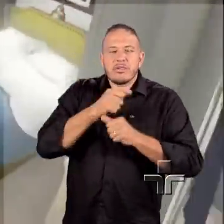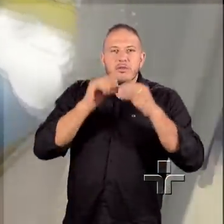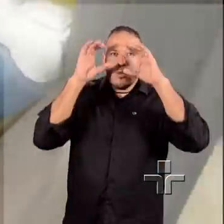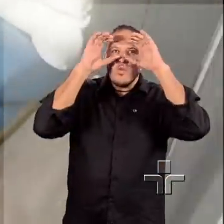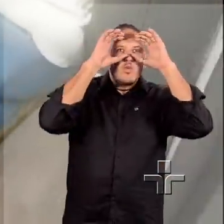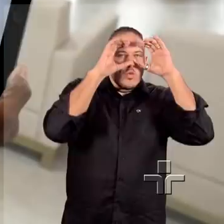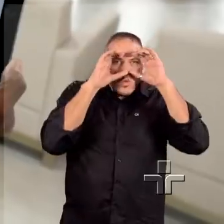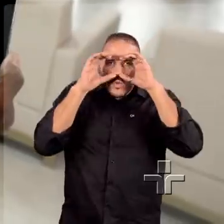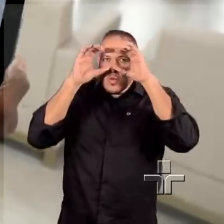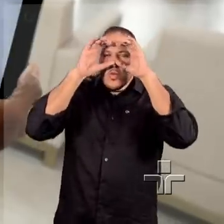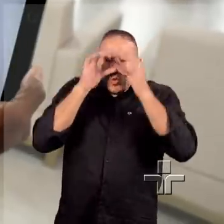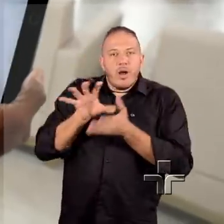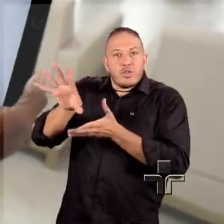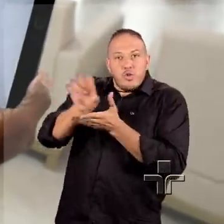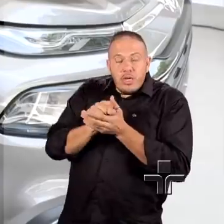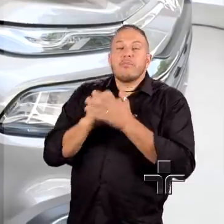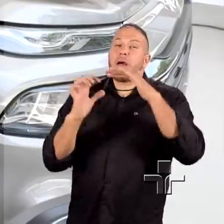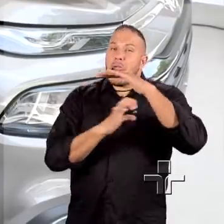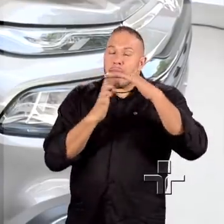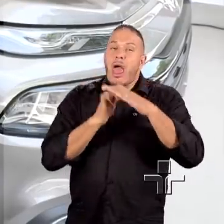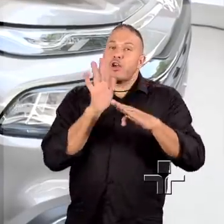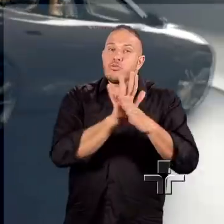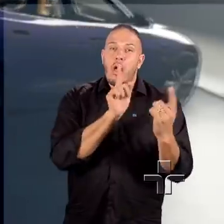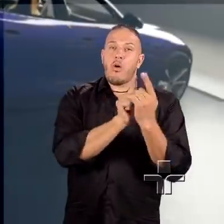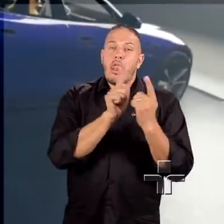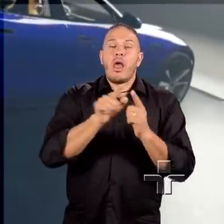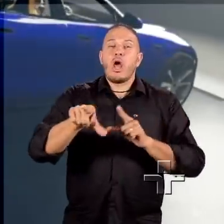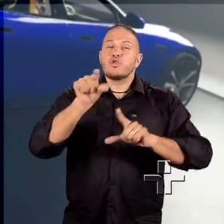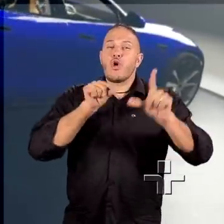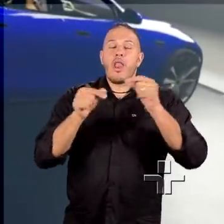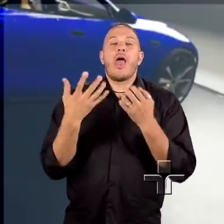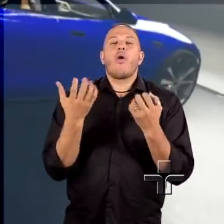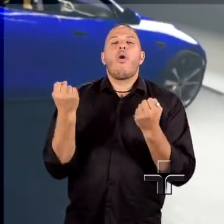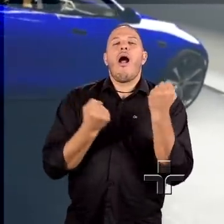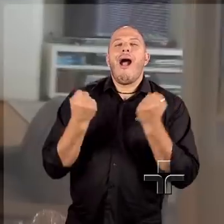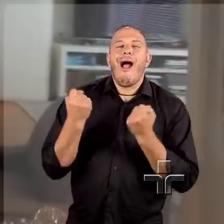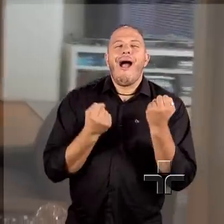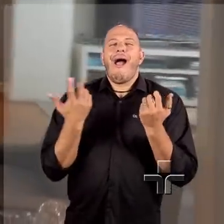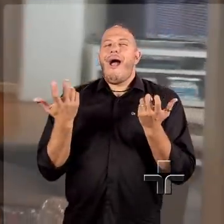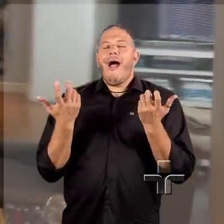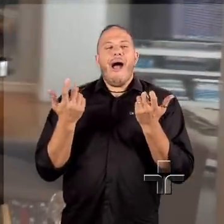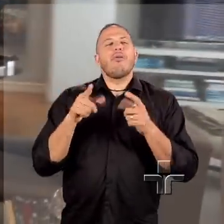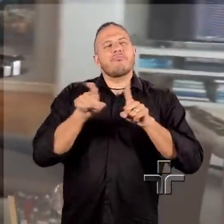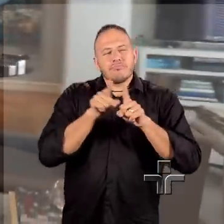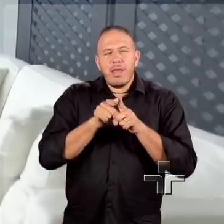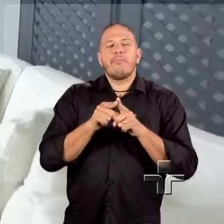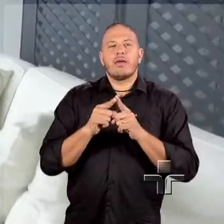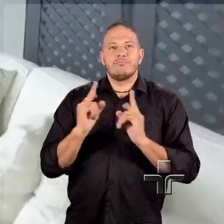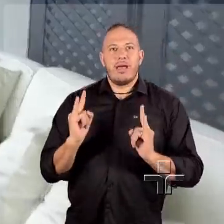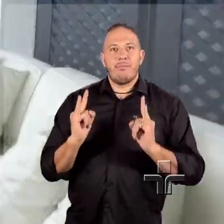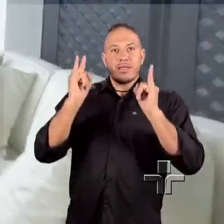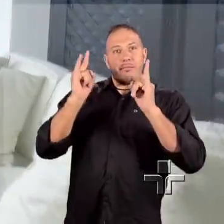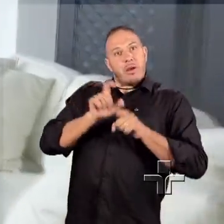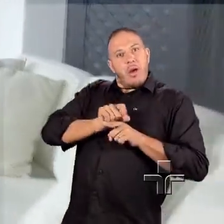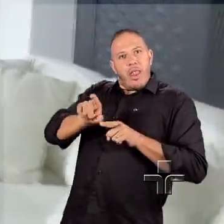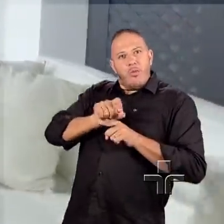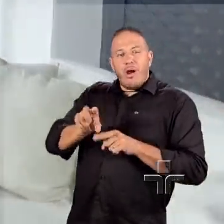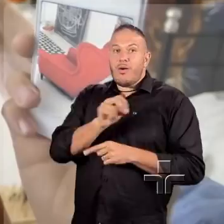adotada pelas empresas para ajudar o cliente a escolher o modelo de carro, o apartamento para alugar ou